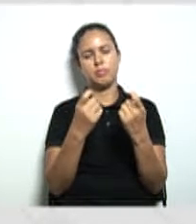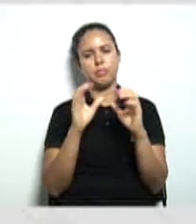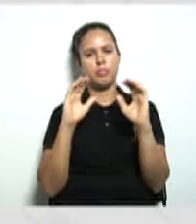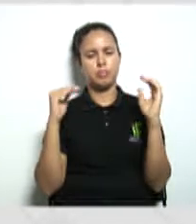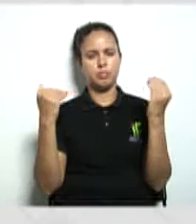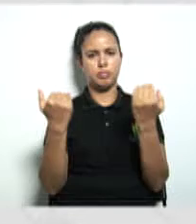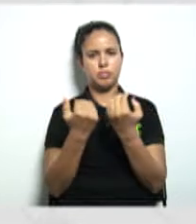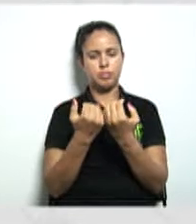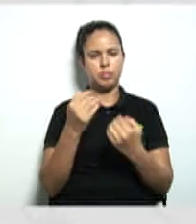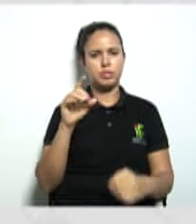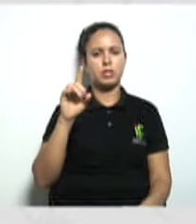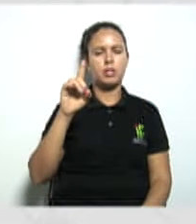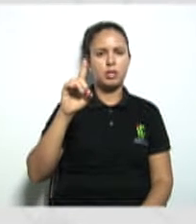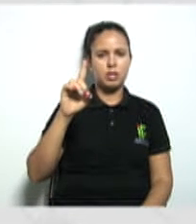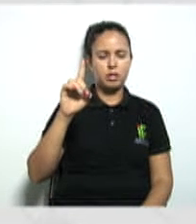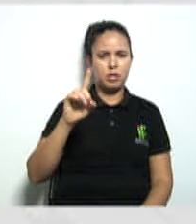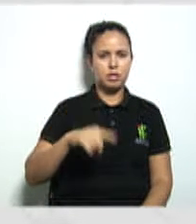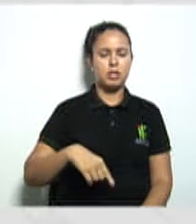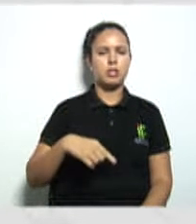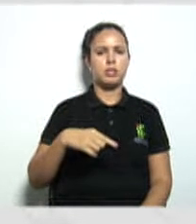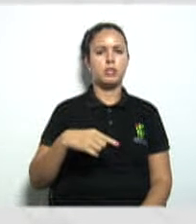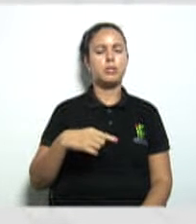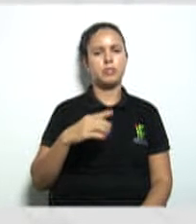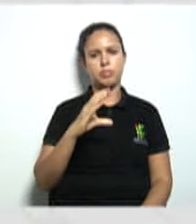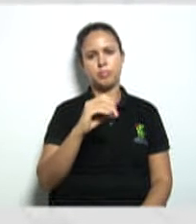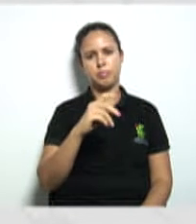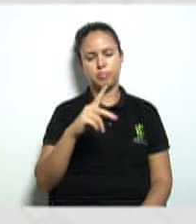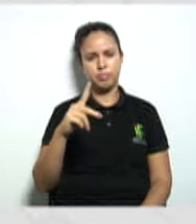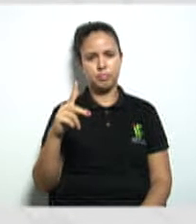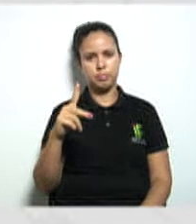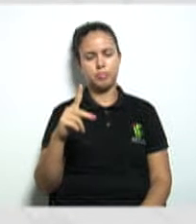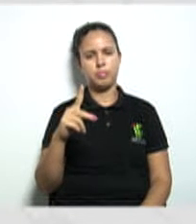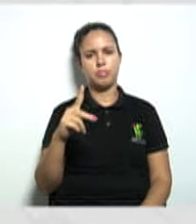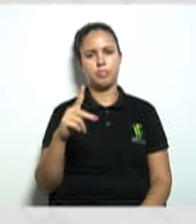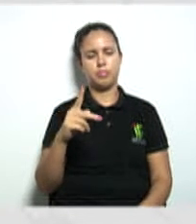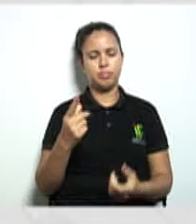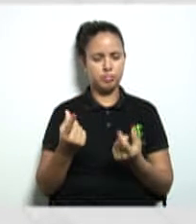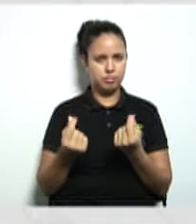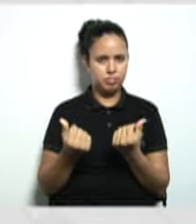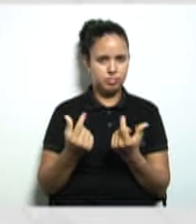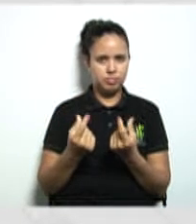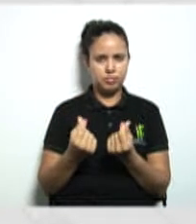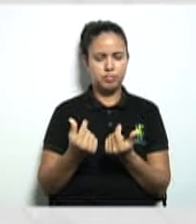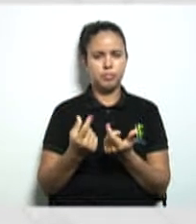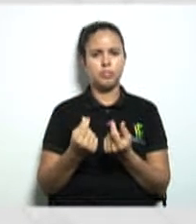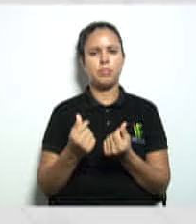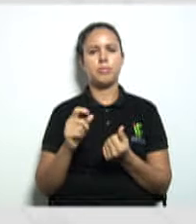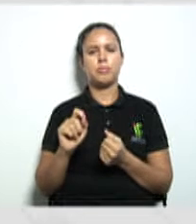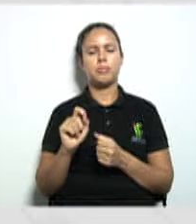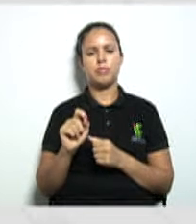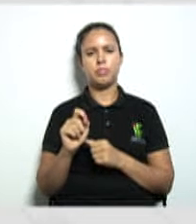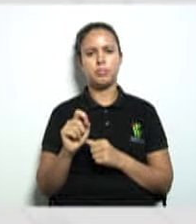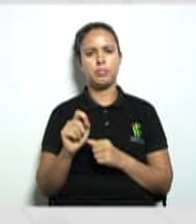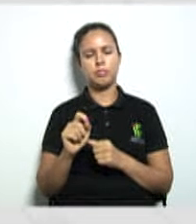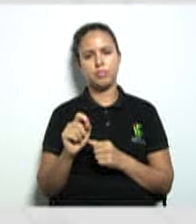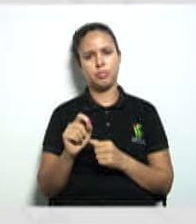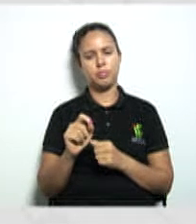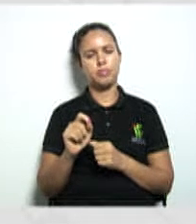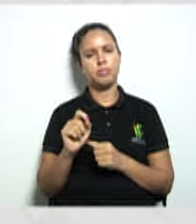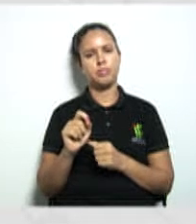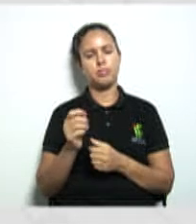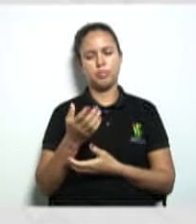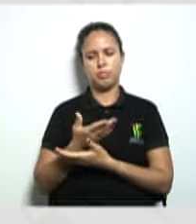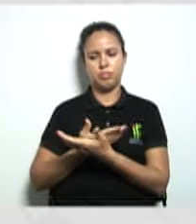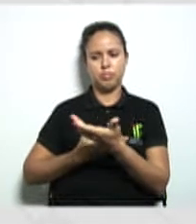recursos pelas cooperativas financeiras, fazendo com que a monetização